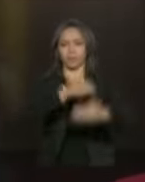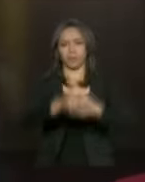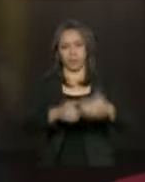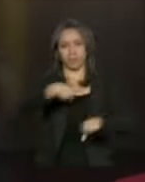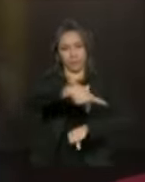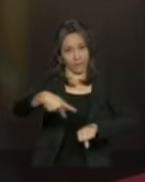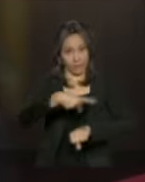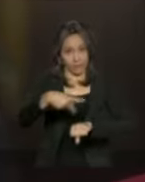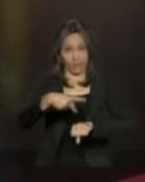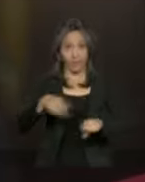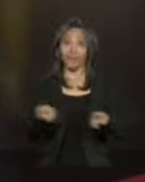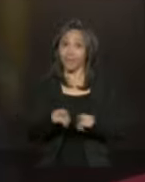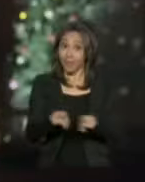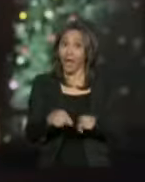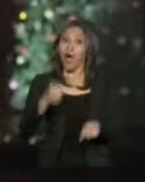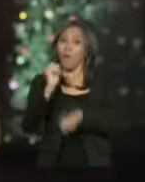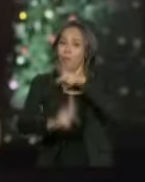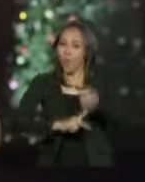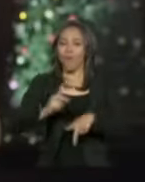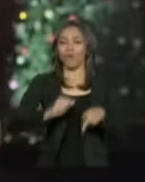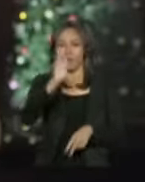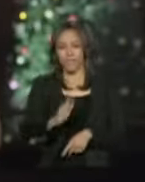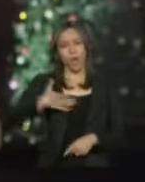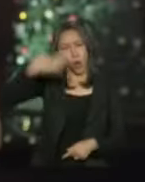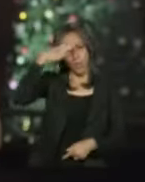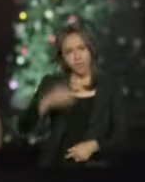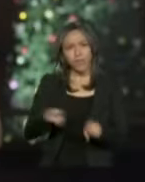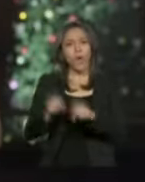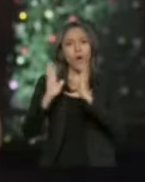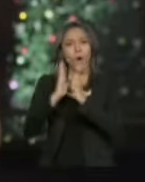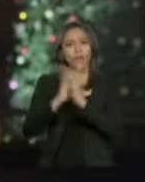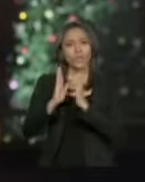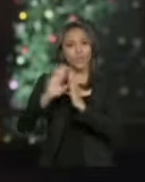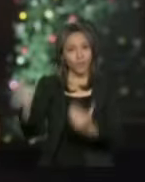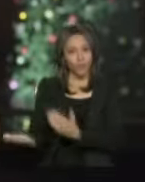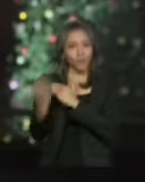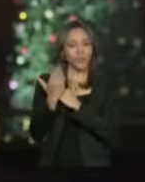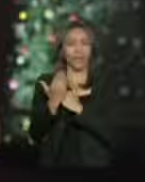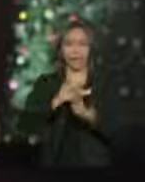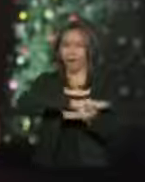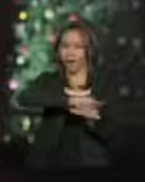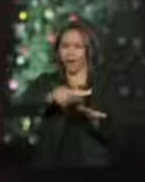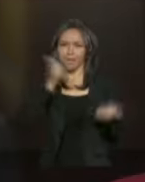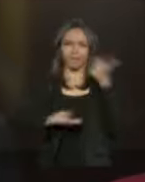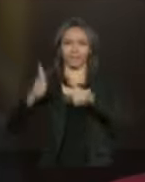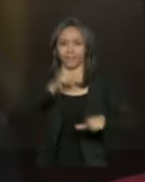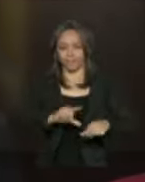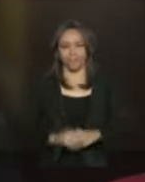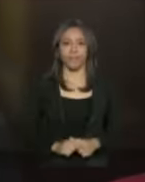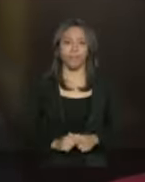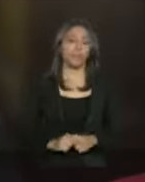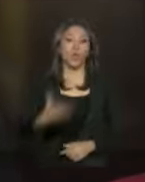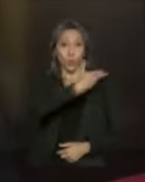e ao povo brasileiro pela compreensão e orações que nos levaram a várias realizações o